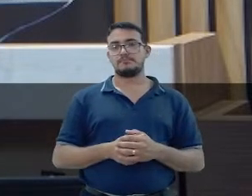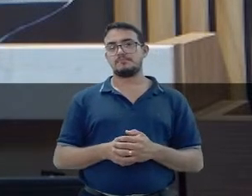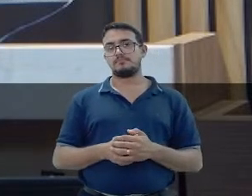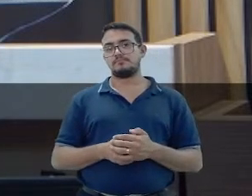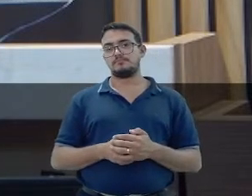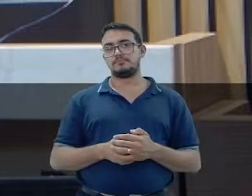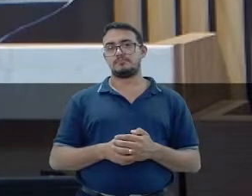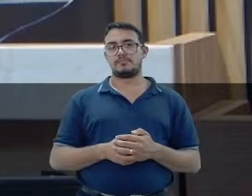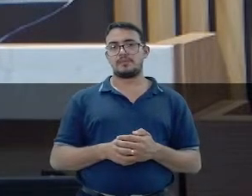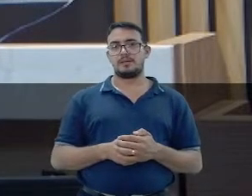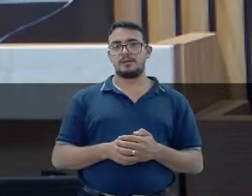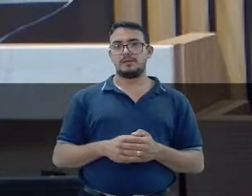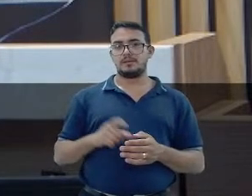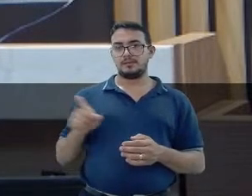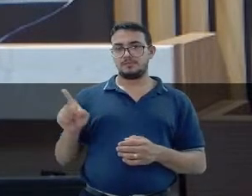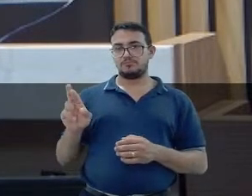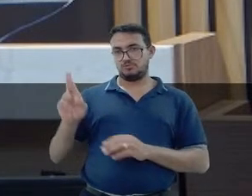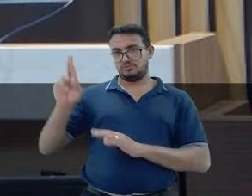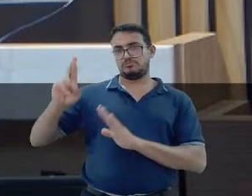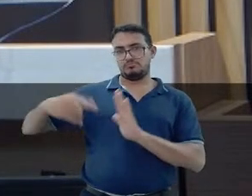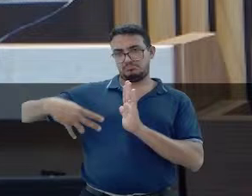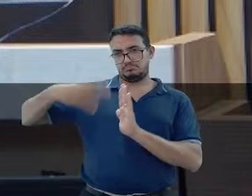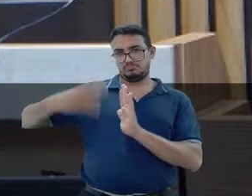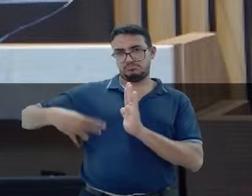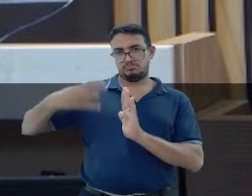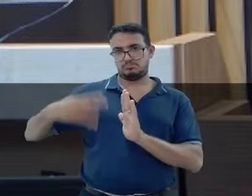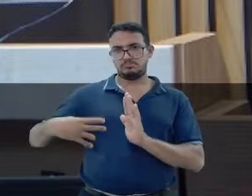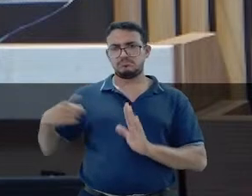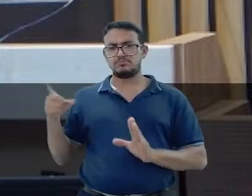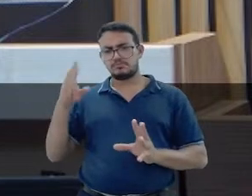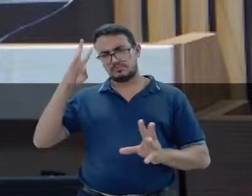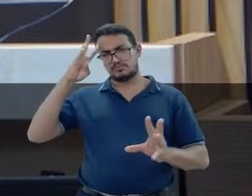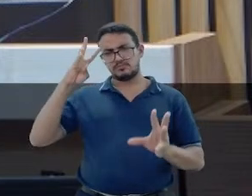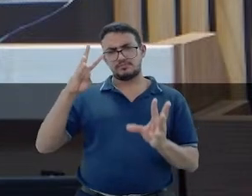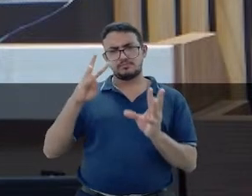o perito concluiu